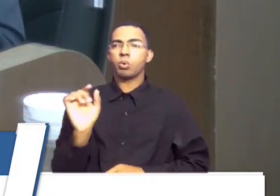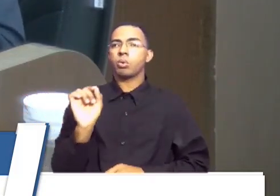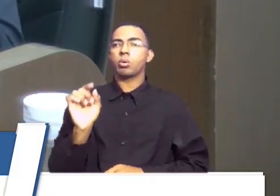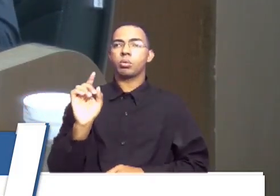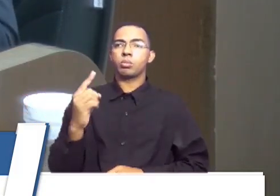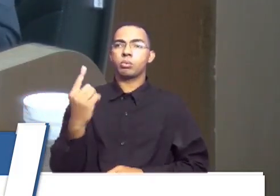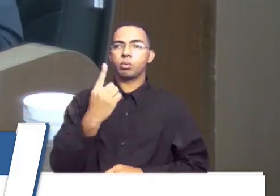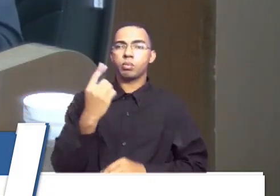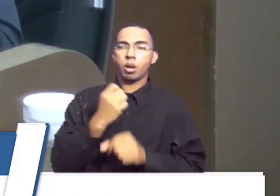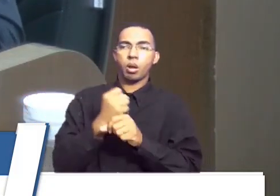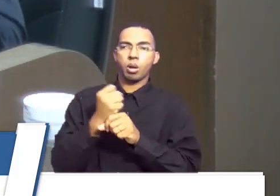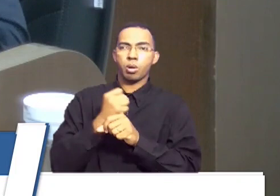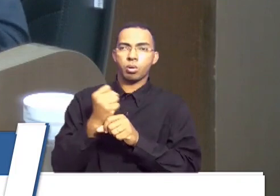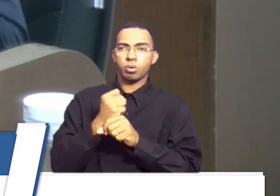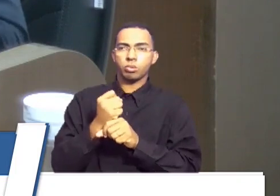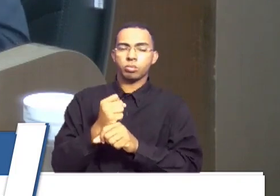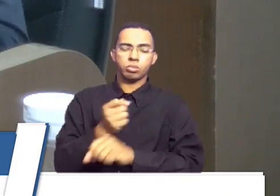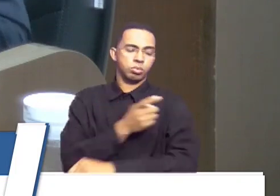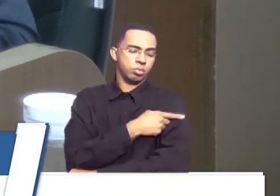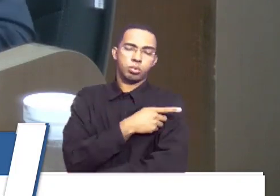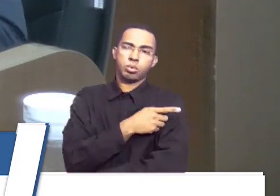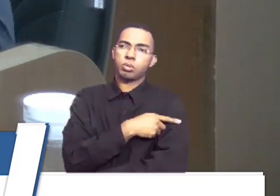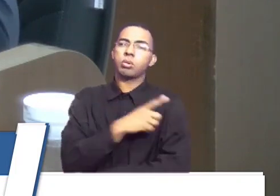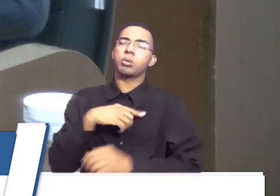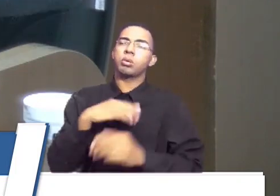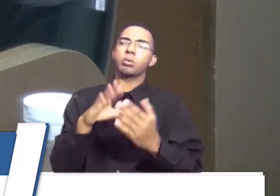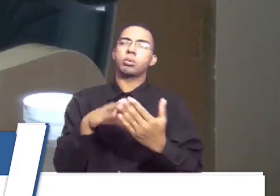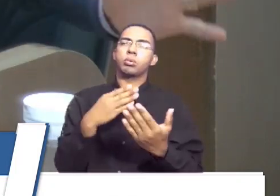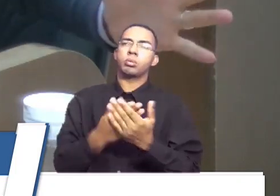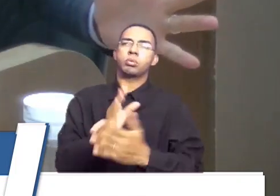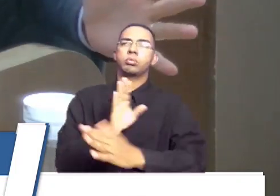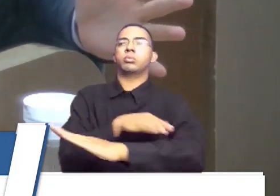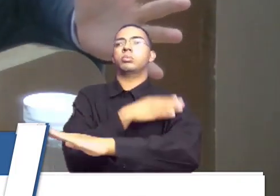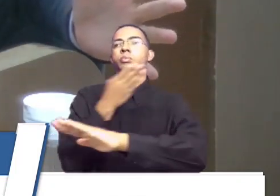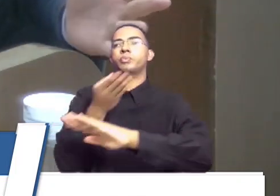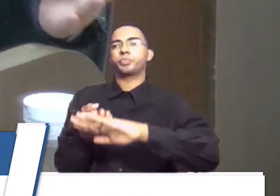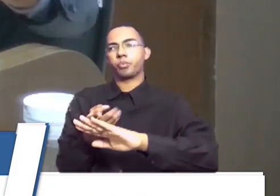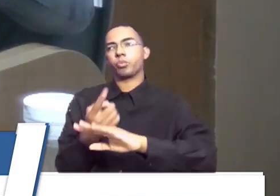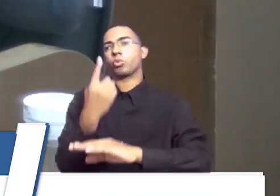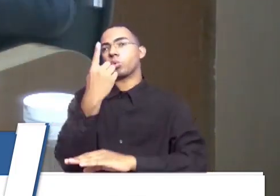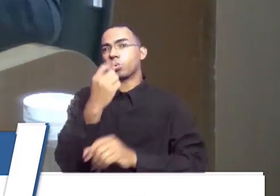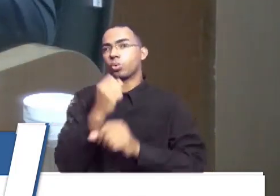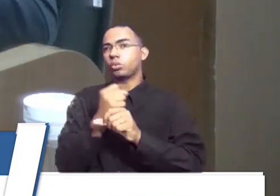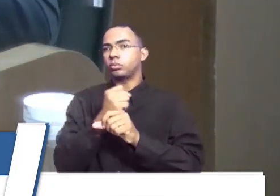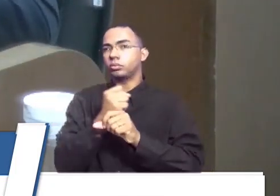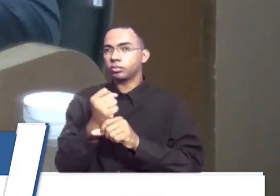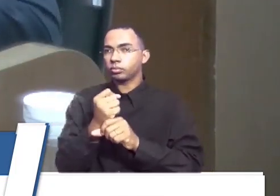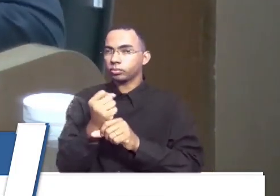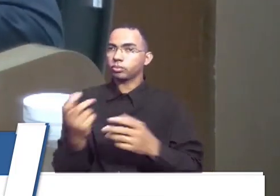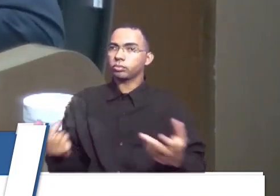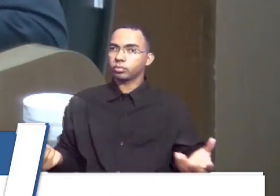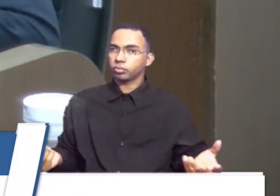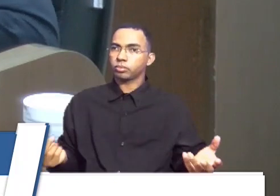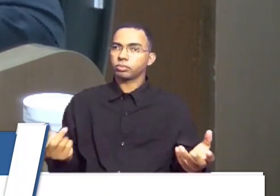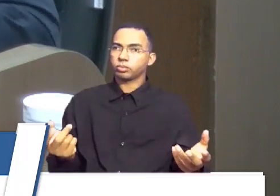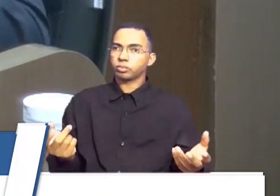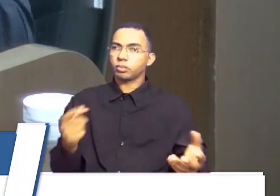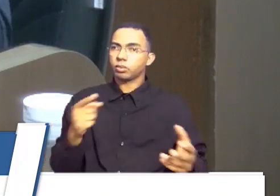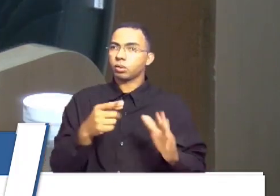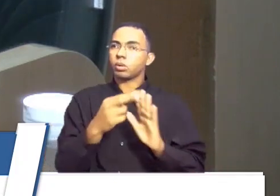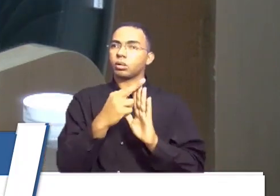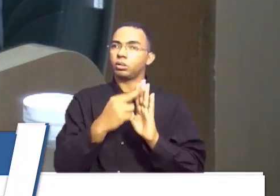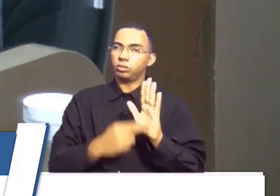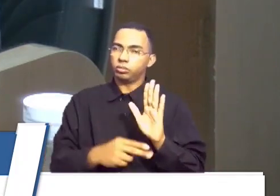ano tivesse a escola de período integral. Então, passou-se um ano. Então, esse requerimento